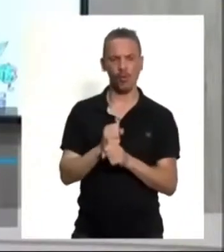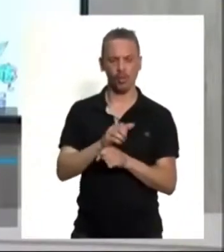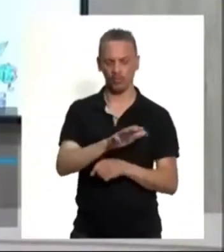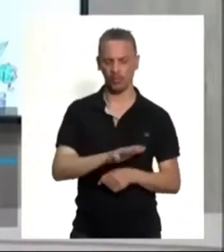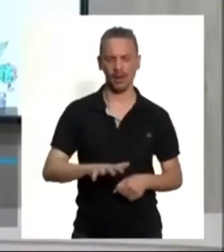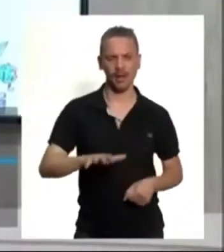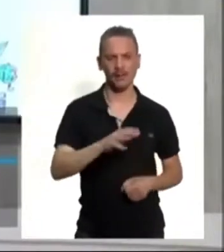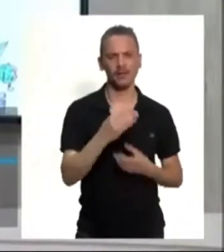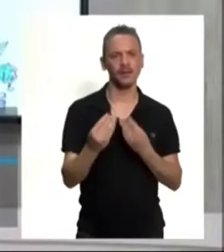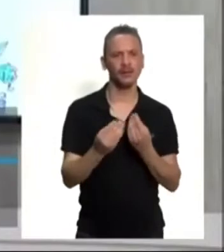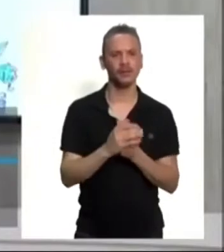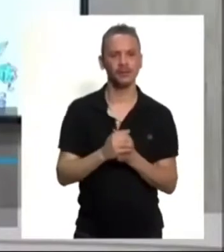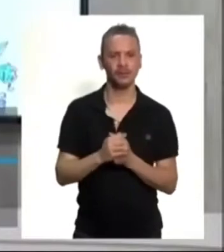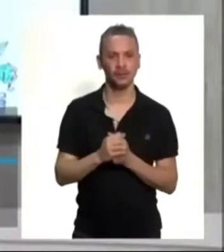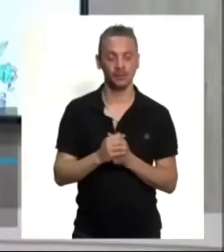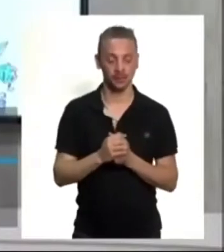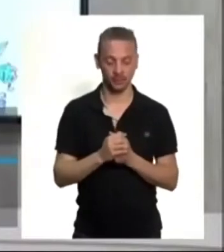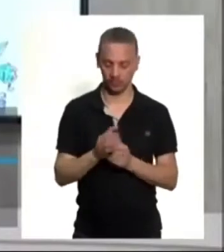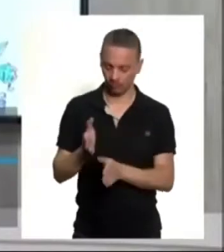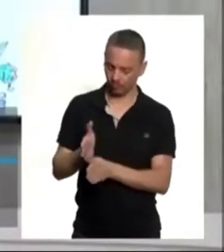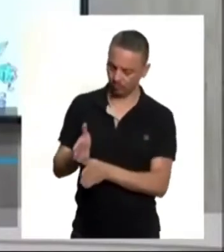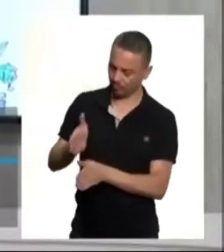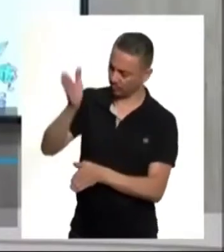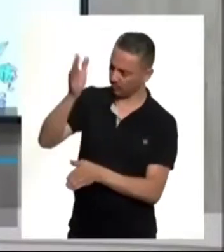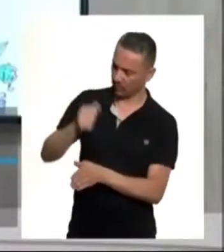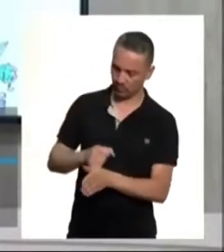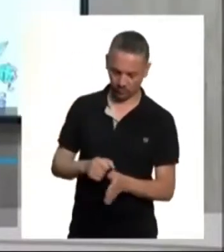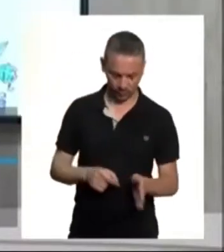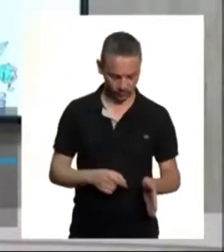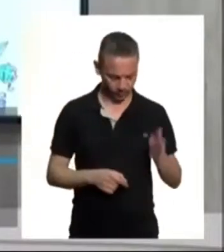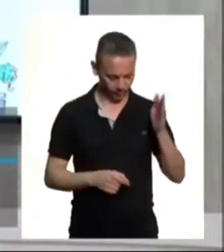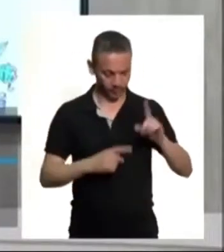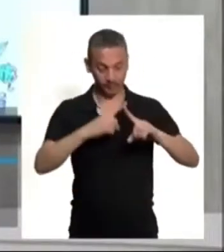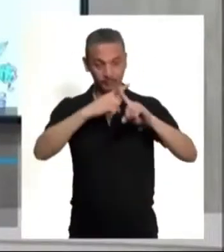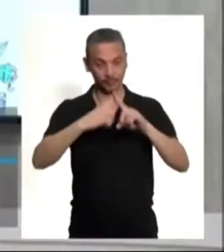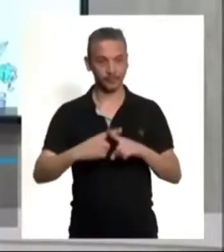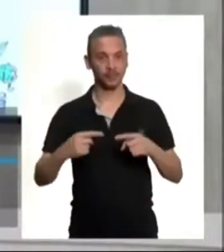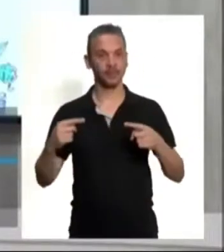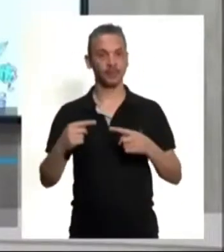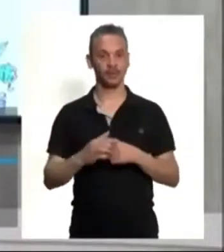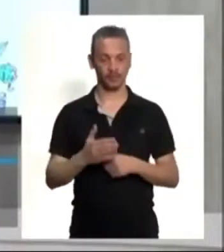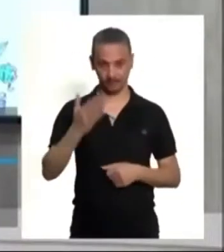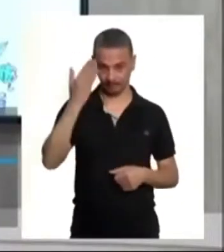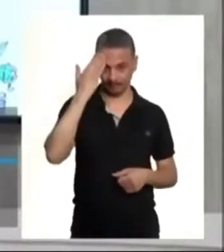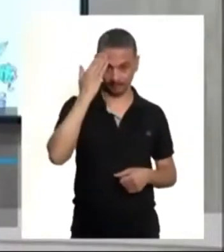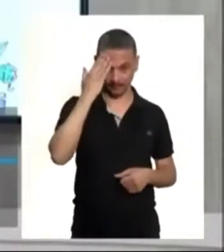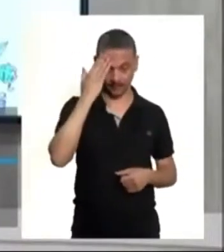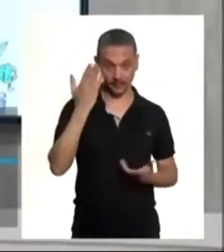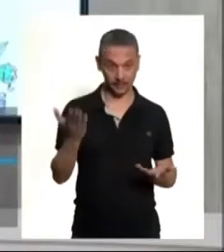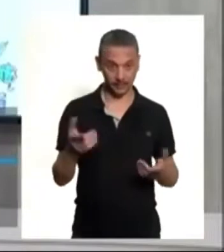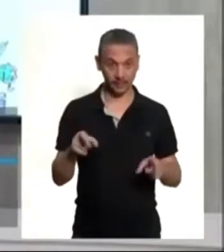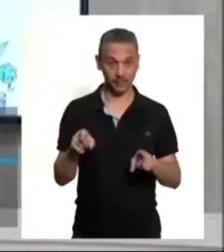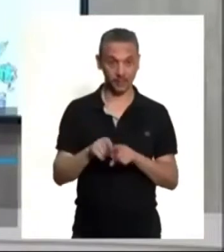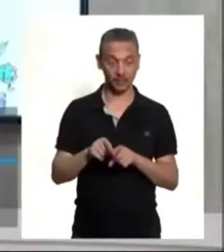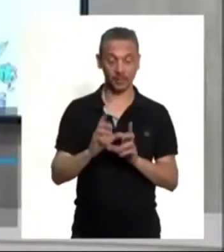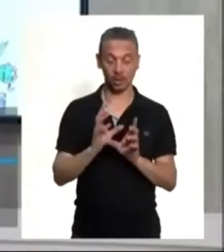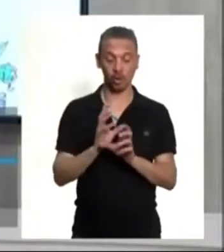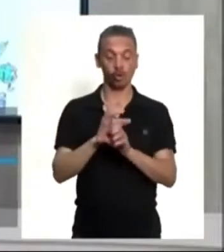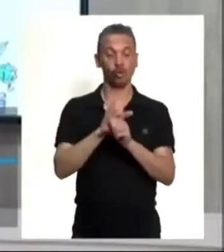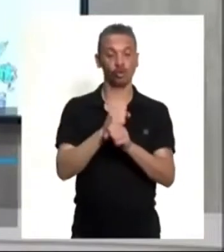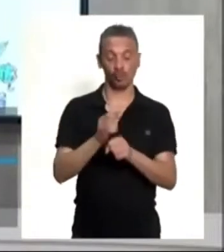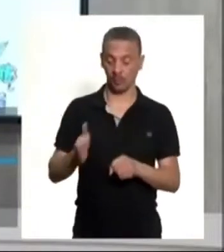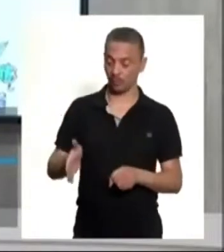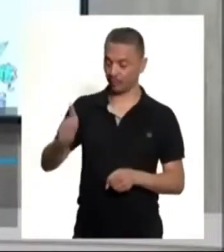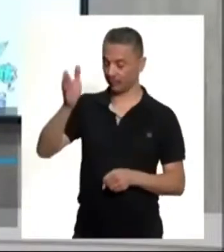mesma forma. É lado vezes lado, é base vezes altura, beleza? É nóis? Então a área lateral é a soma das áreas